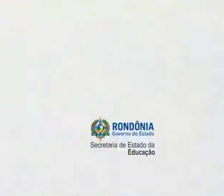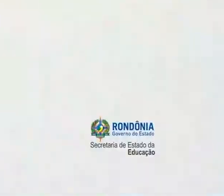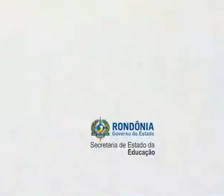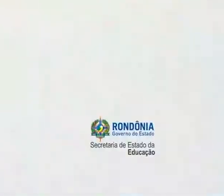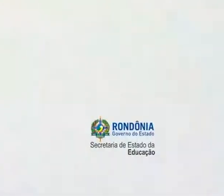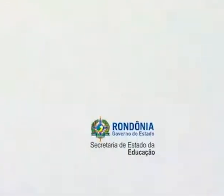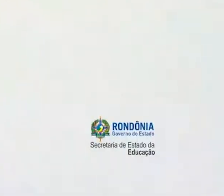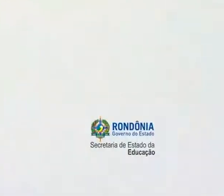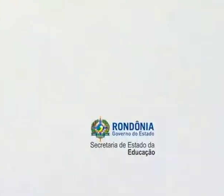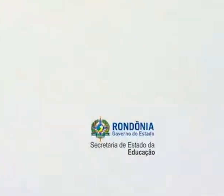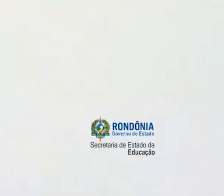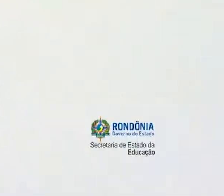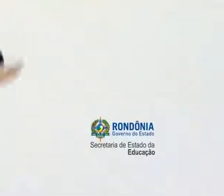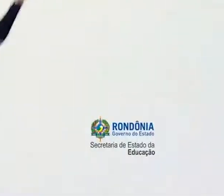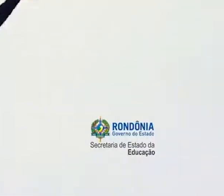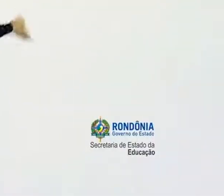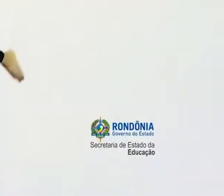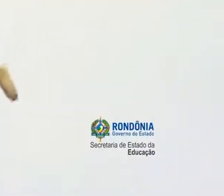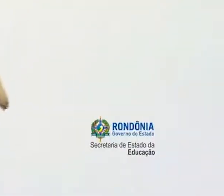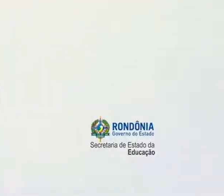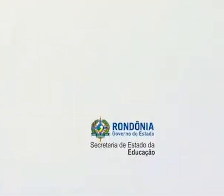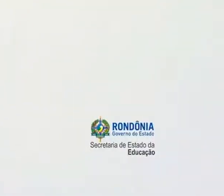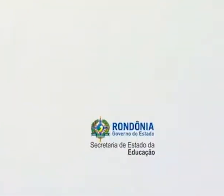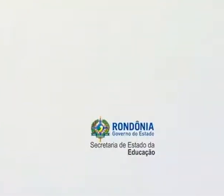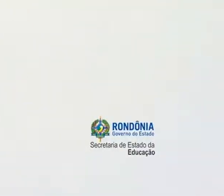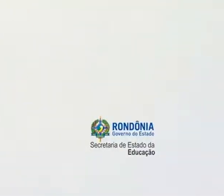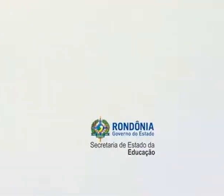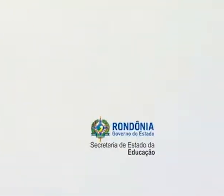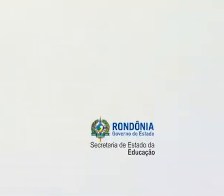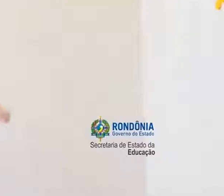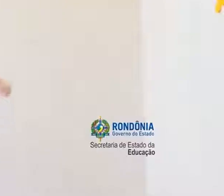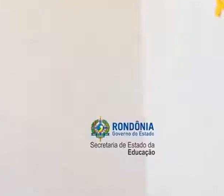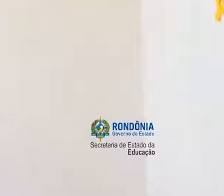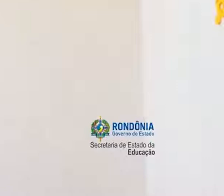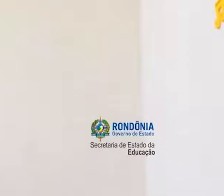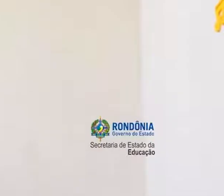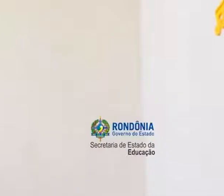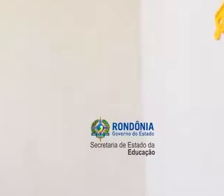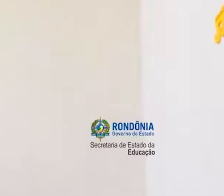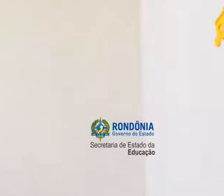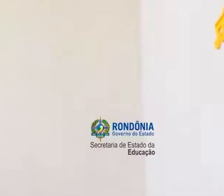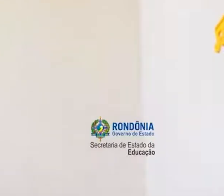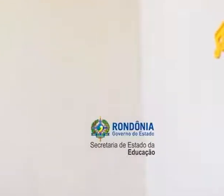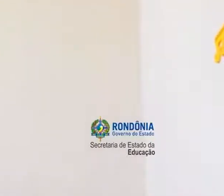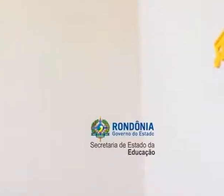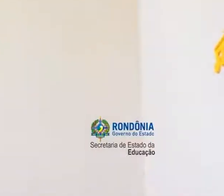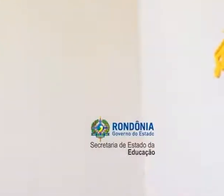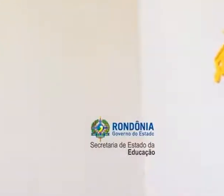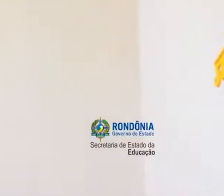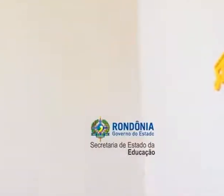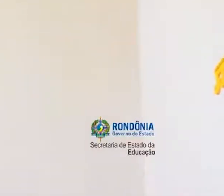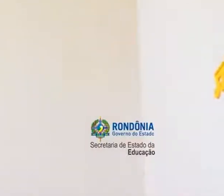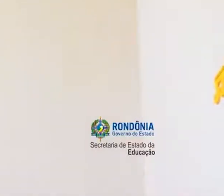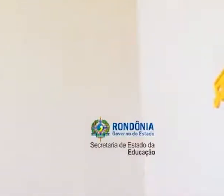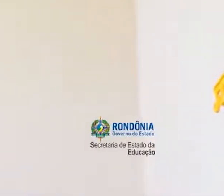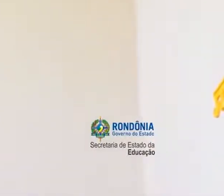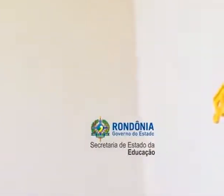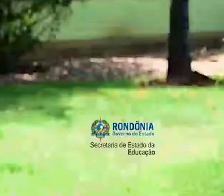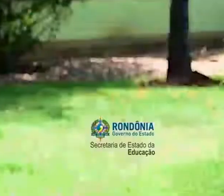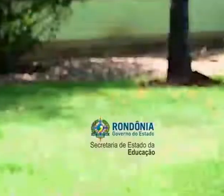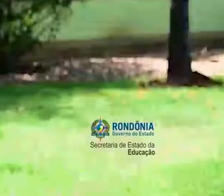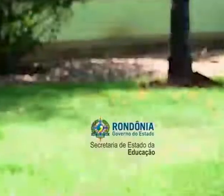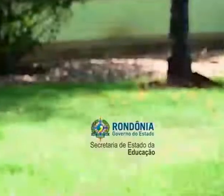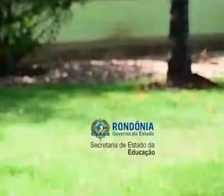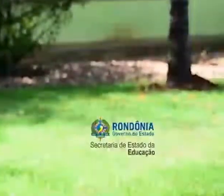questão, no físico, por exemplo, flexibilidade, força, resistência. E não tem